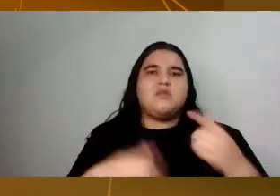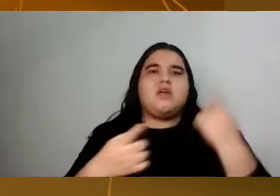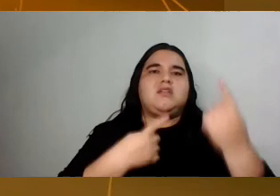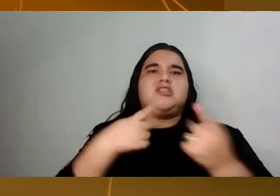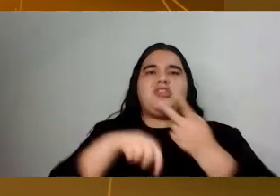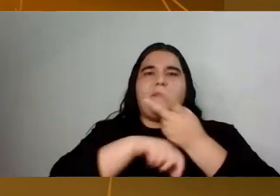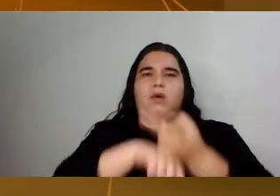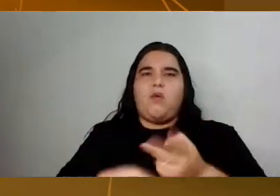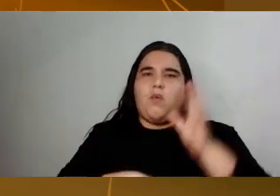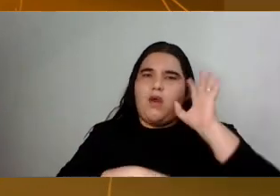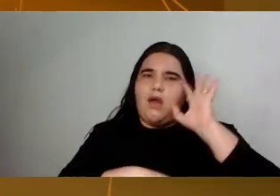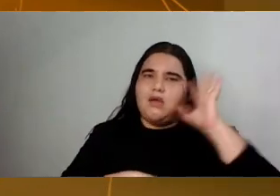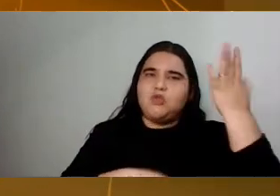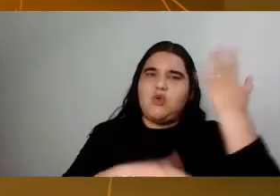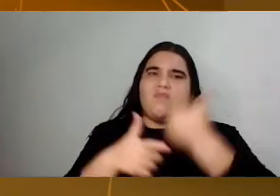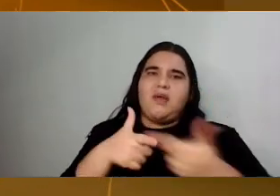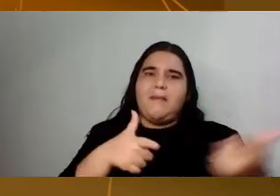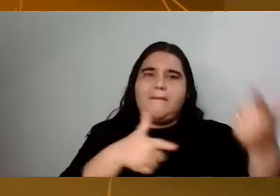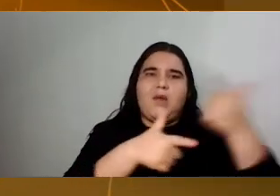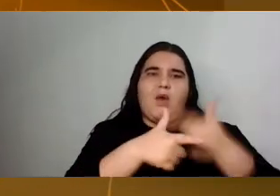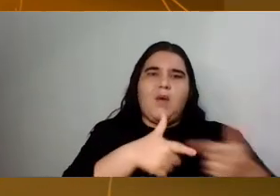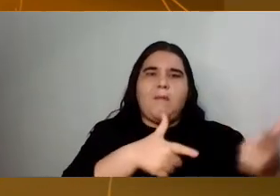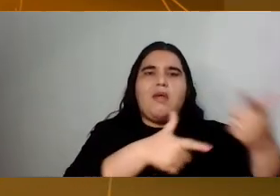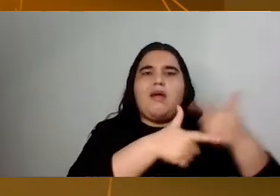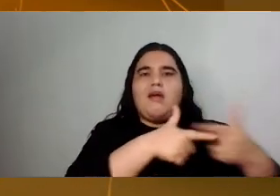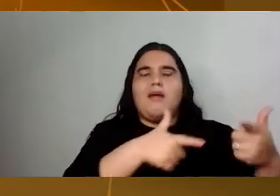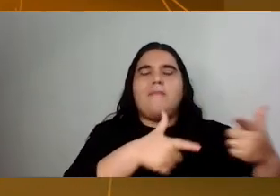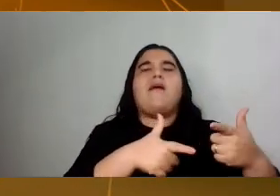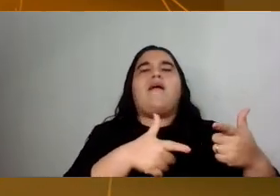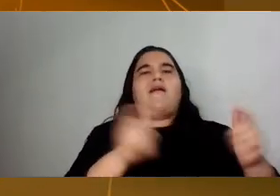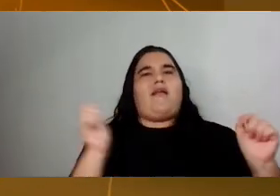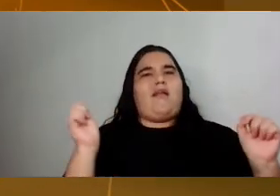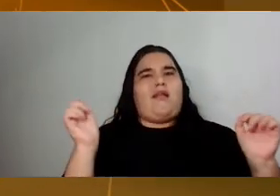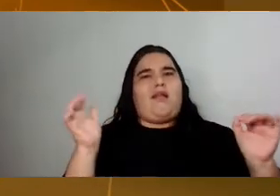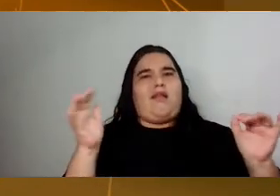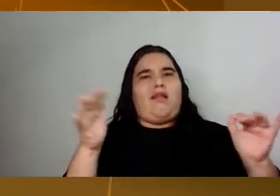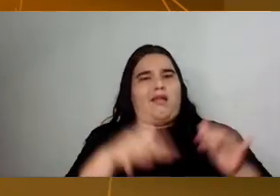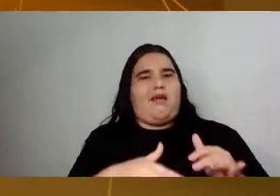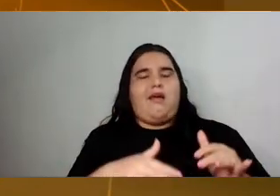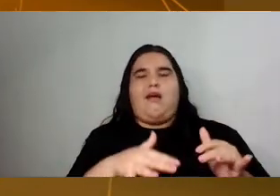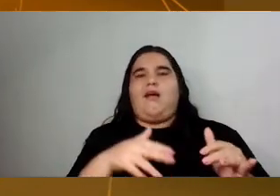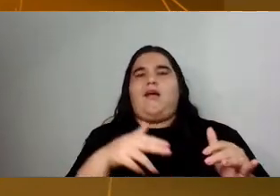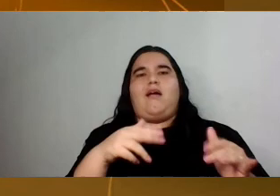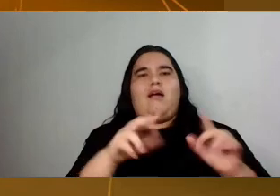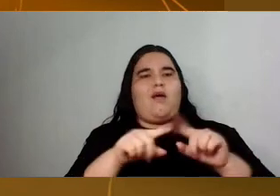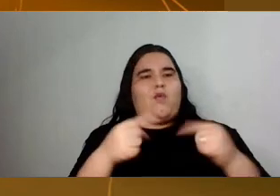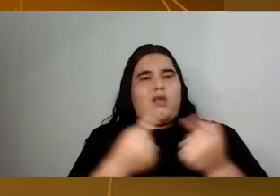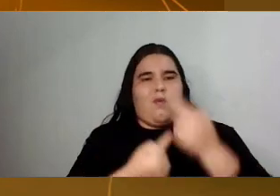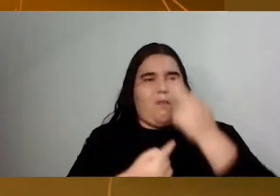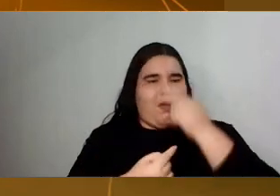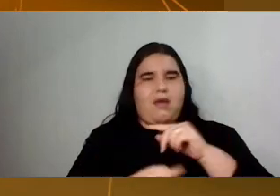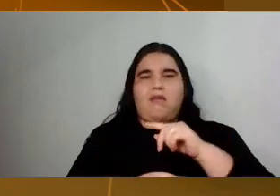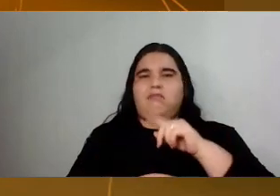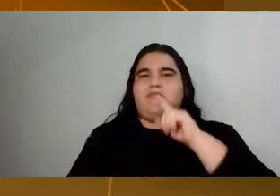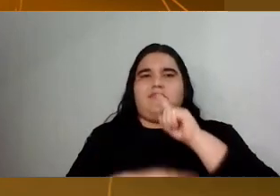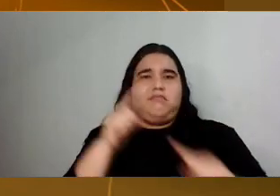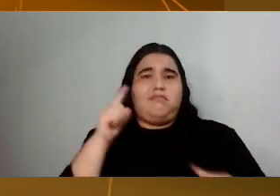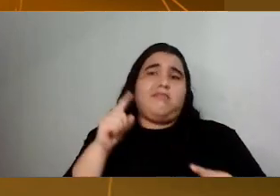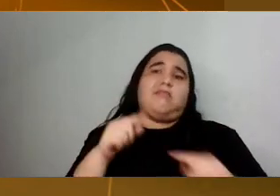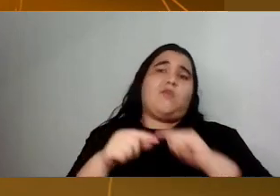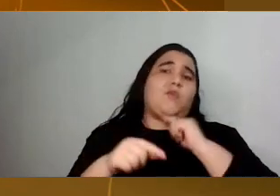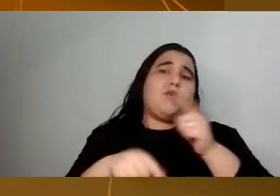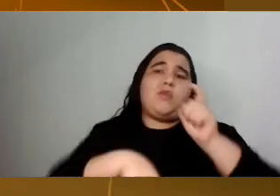você concatenar todo mundo junto na reunião, fica realmente bem difícil. E como não dá tempo de colocar as perguntas